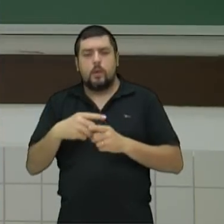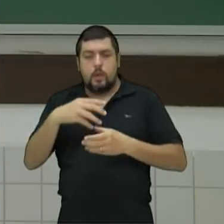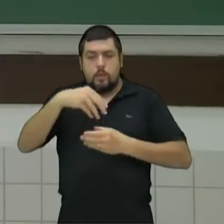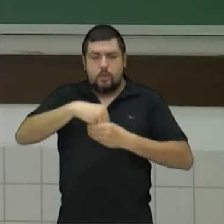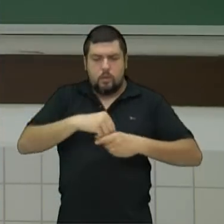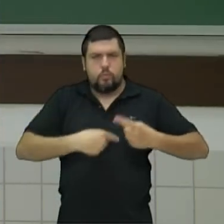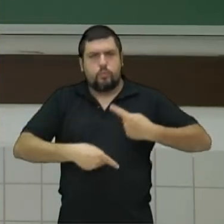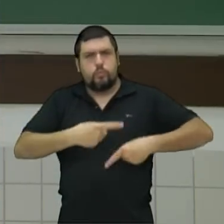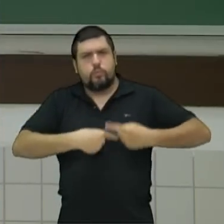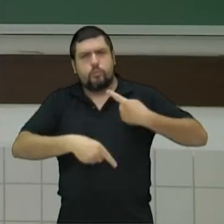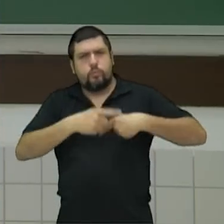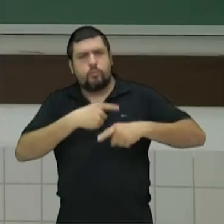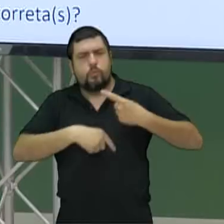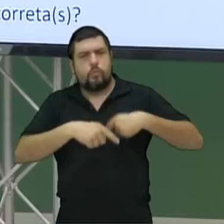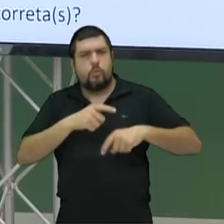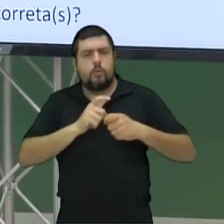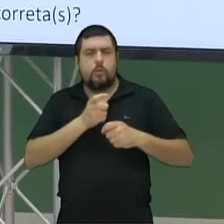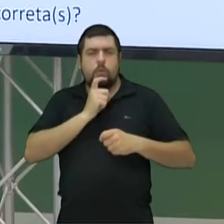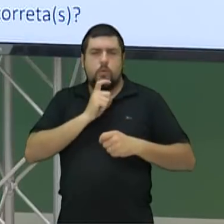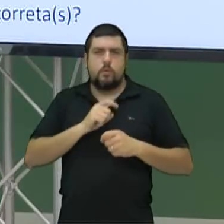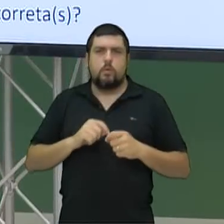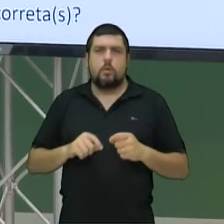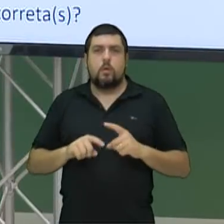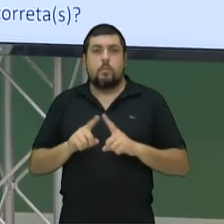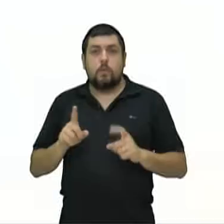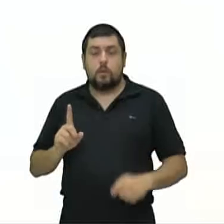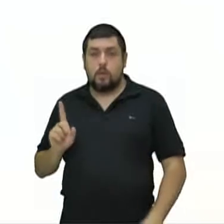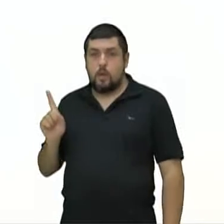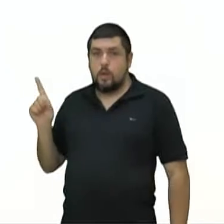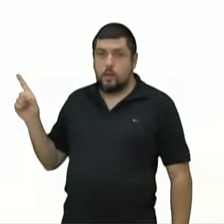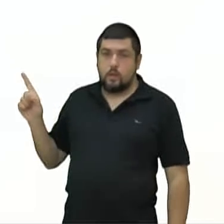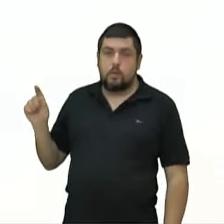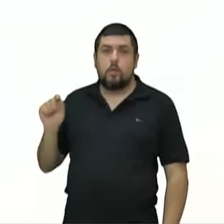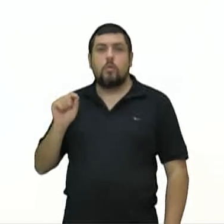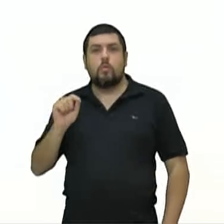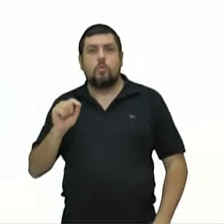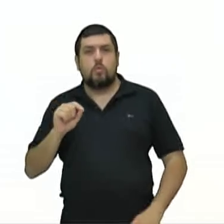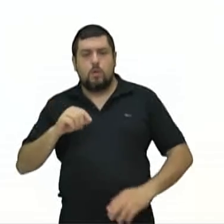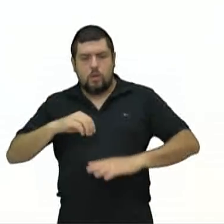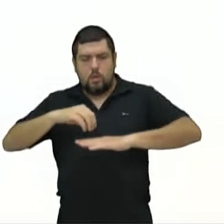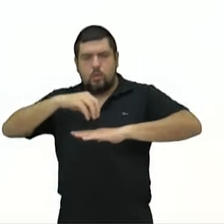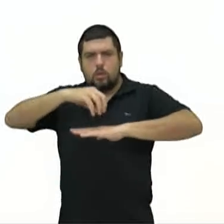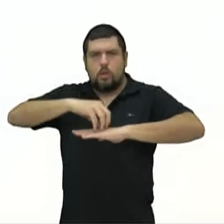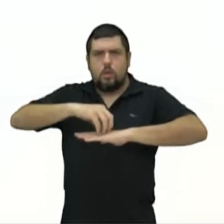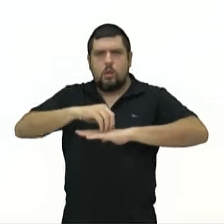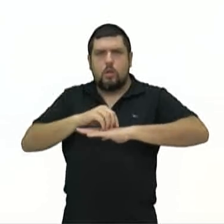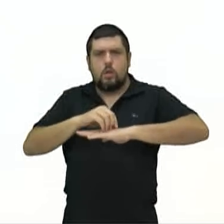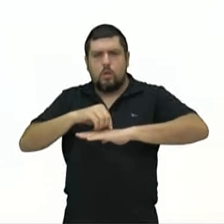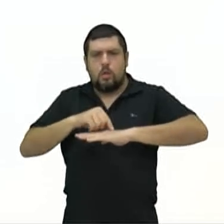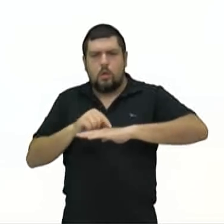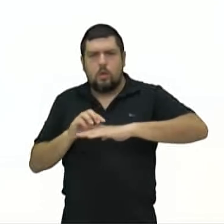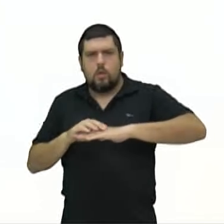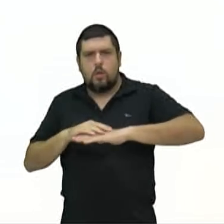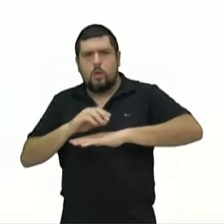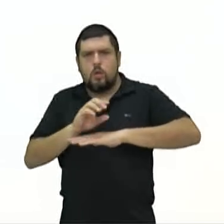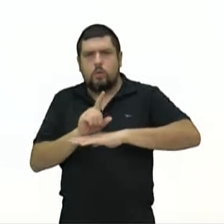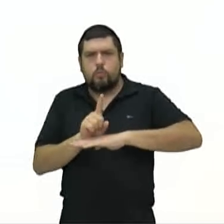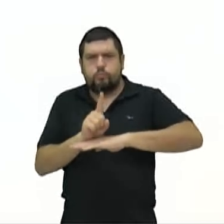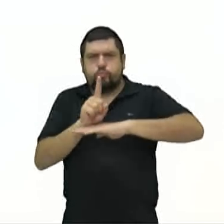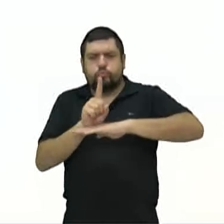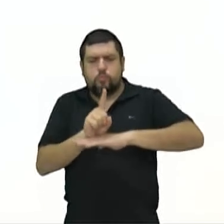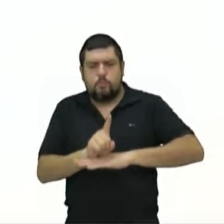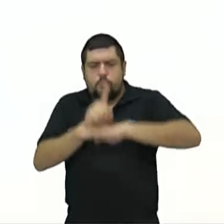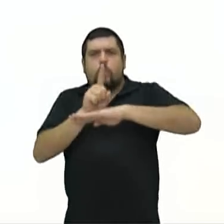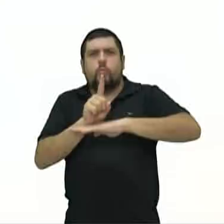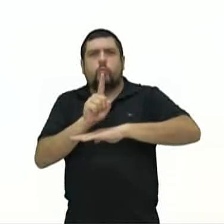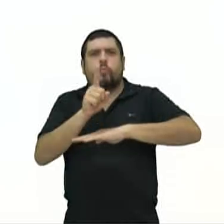aqui, ela é falsa, né? Não é o chão que pulsiona o foguete para cima. Se fosse assim, o foguete